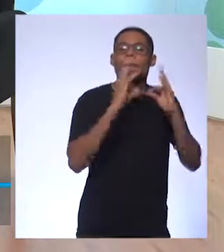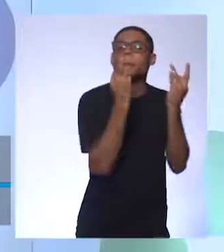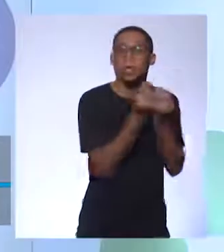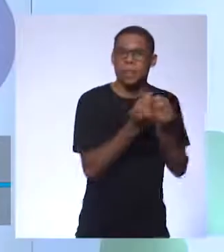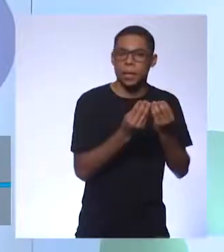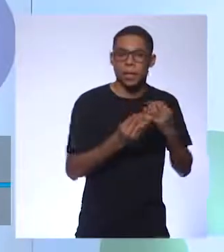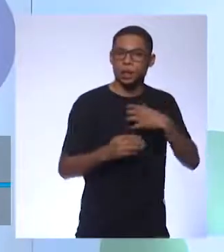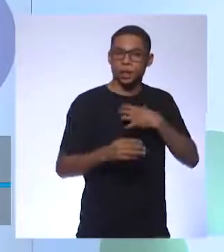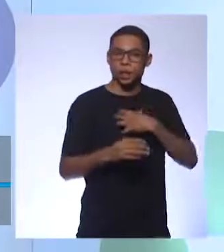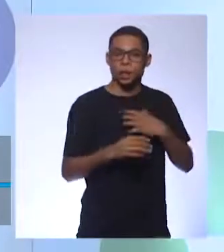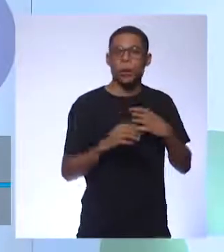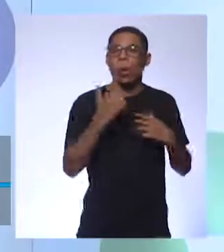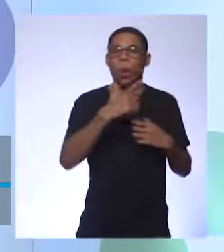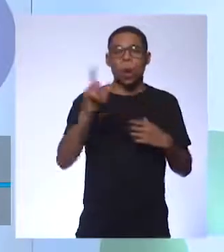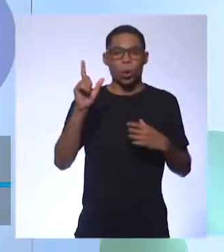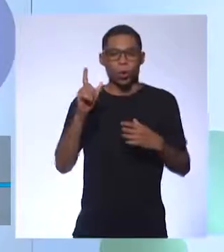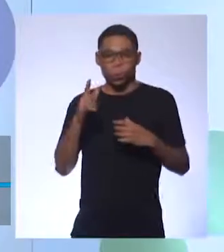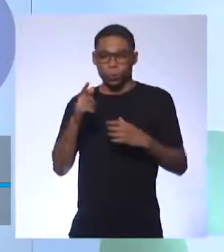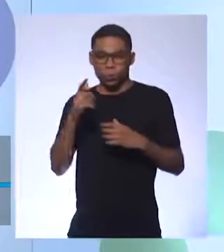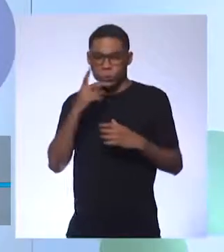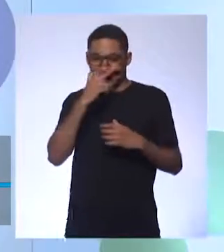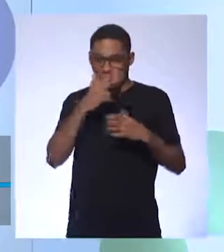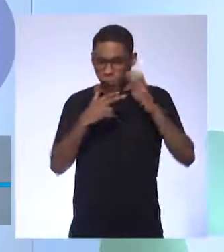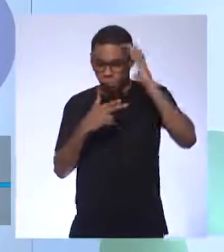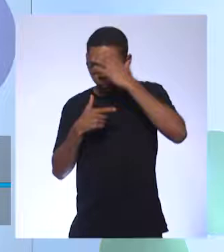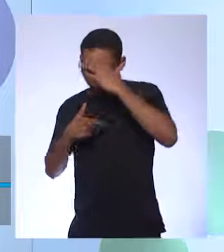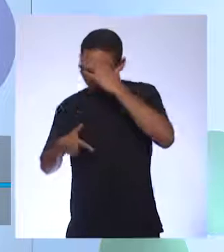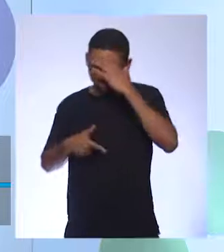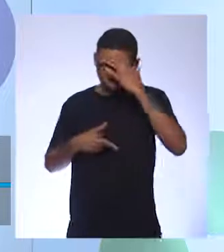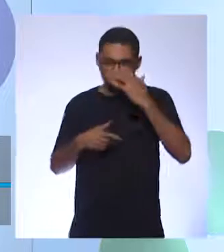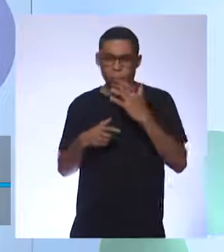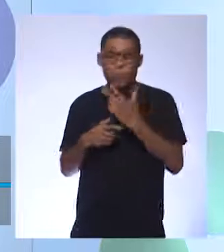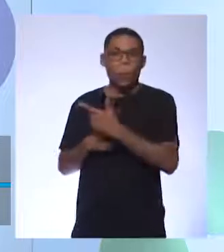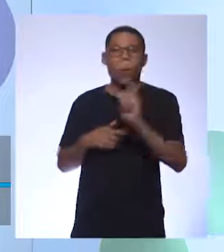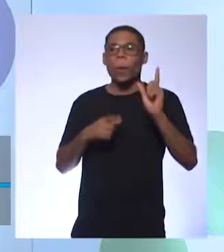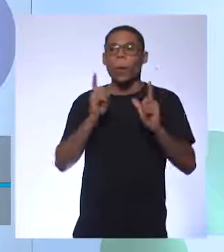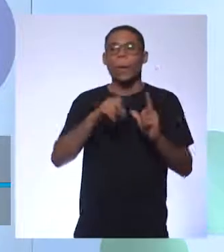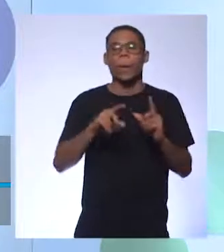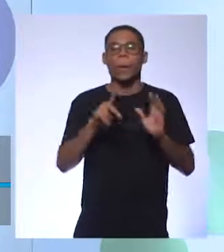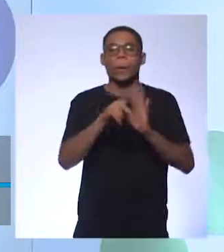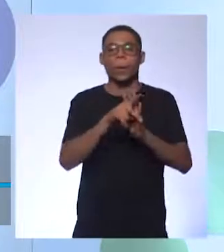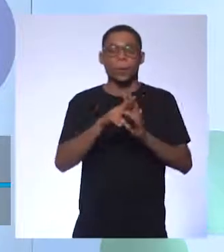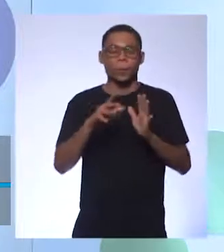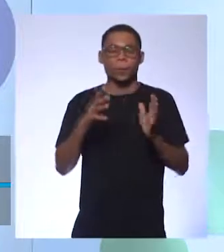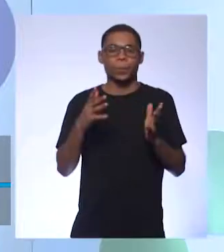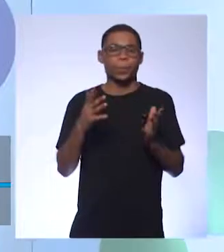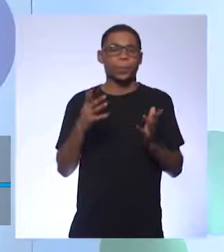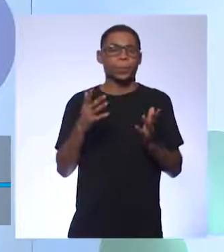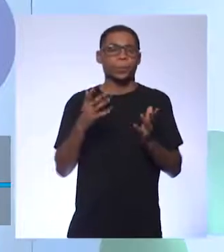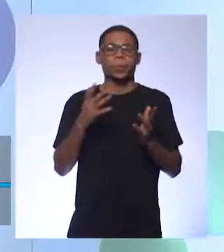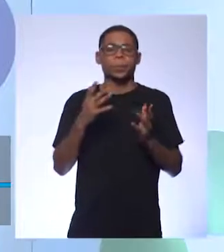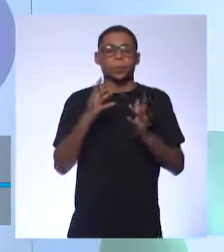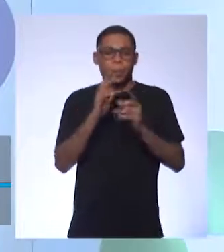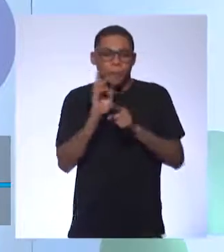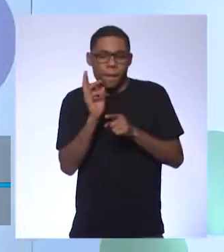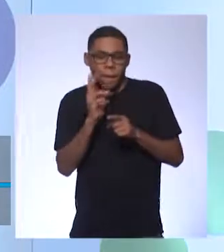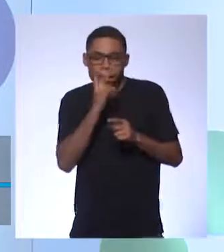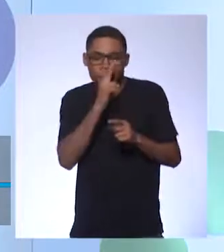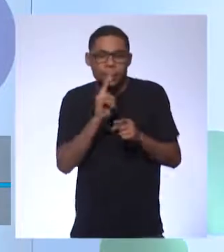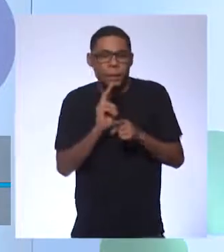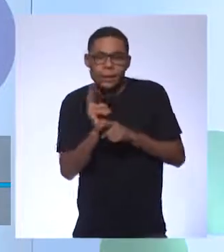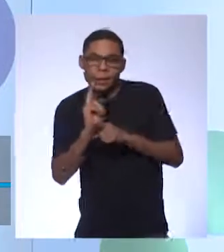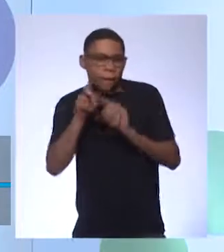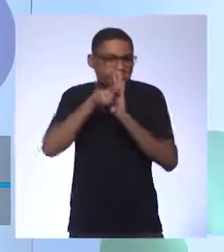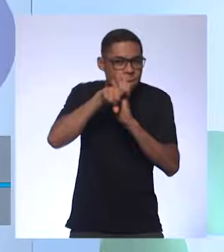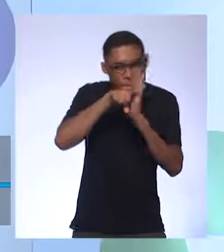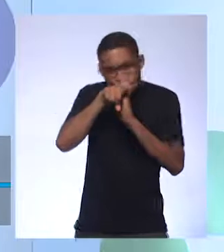violento, filme de máfia, né? Tem filme noir, que é aquele filme escuro, com detetive, filme noturno,